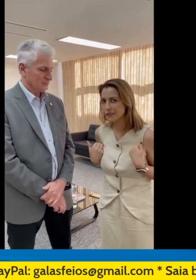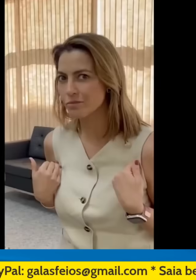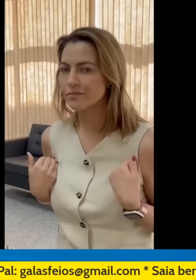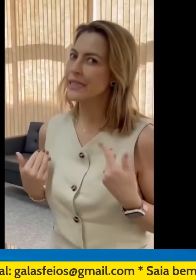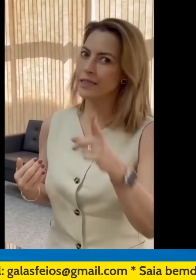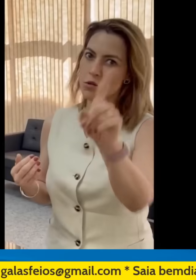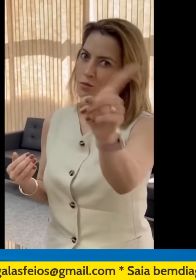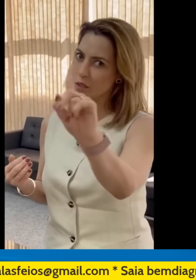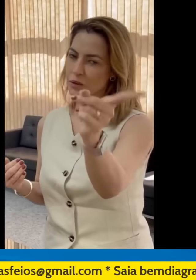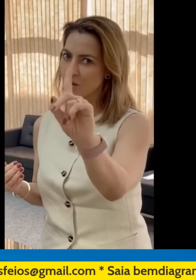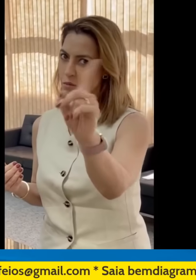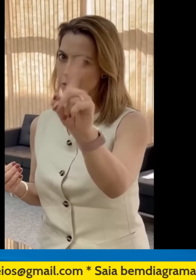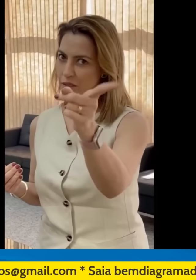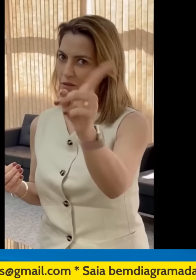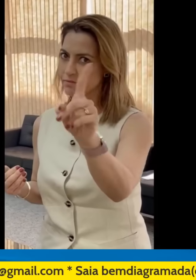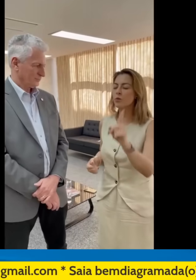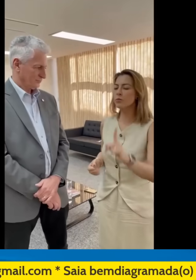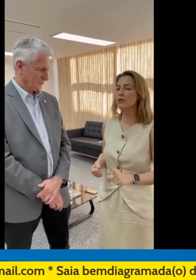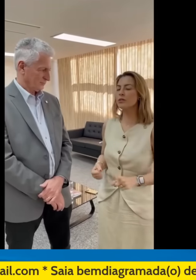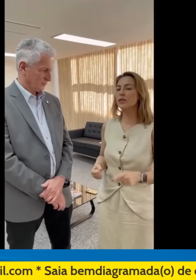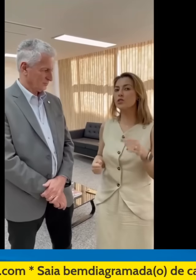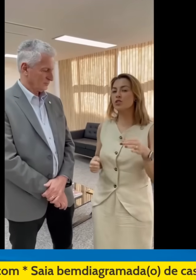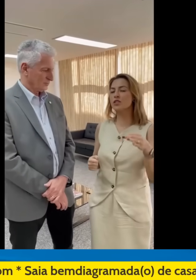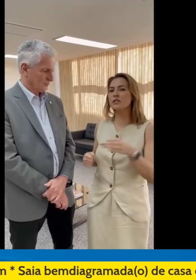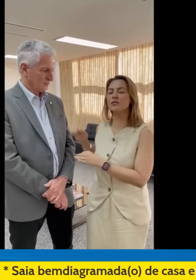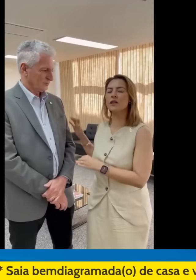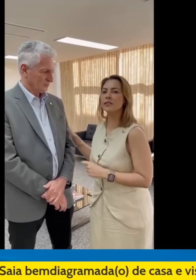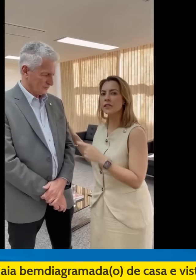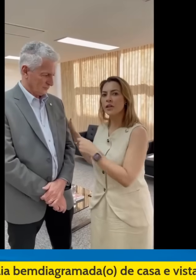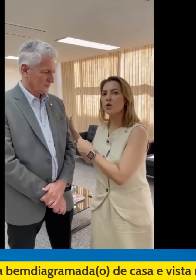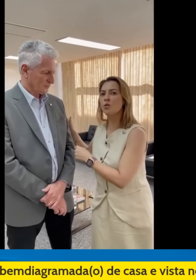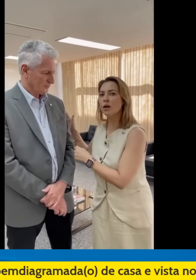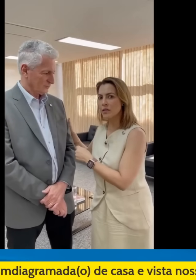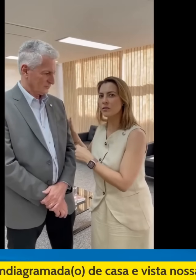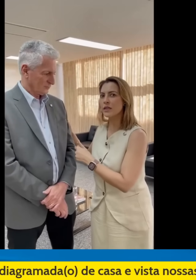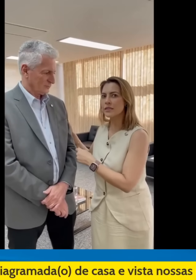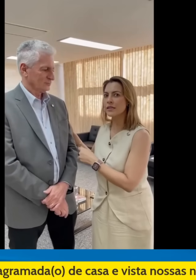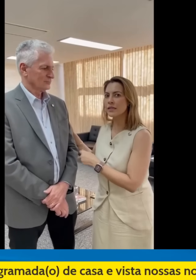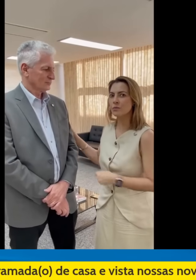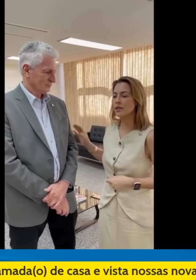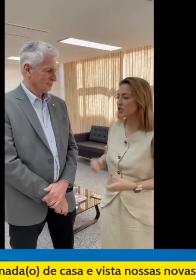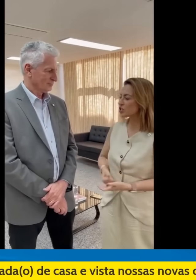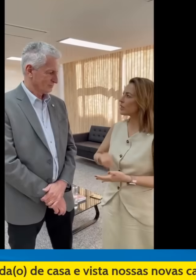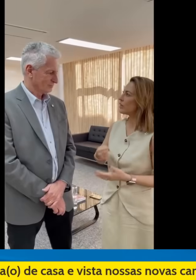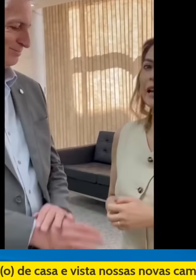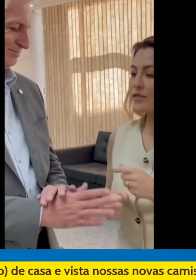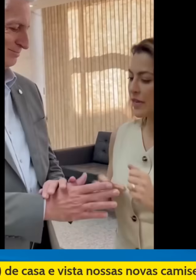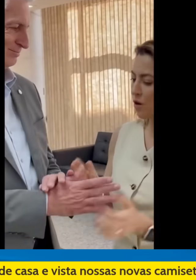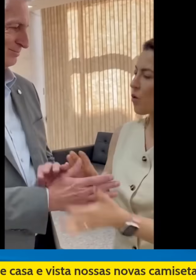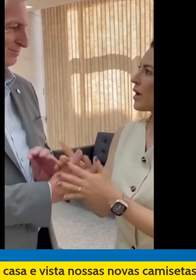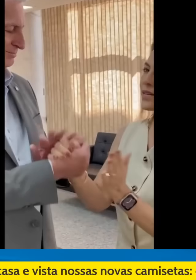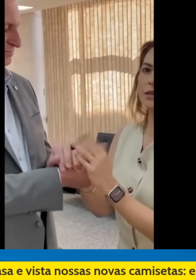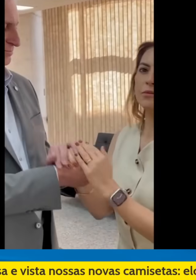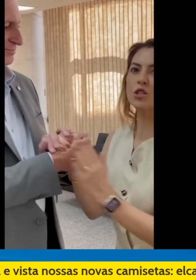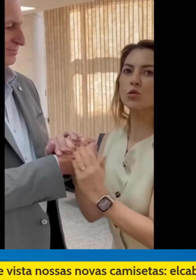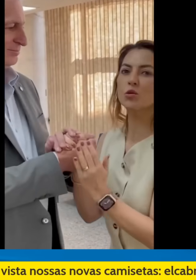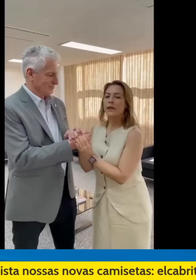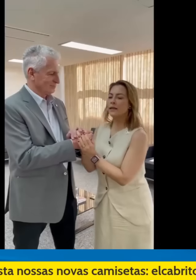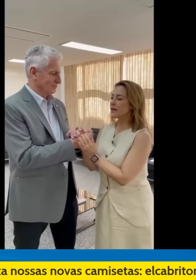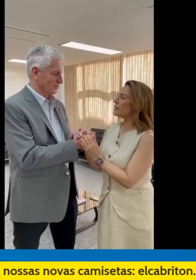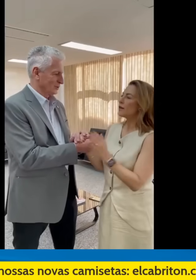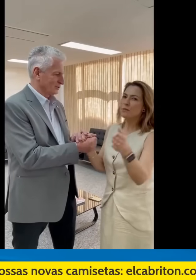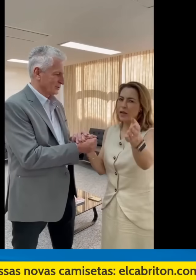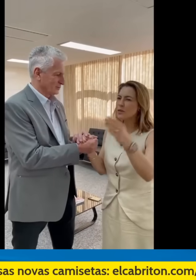exatamente e cara no fim da entrevista isso tá gravado Então porque não me deixa mentir eu falei Eu discordo de tudo da Soraia